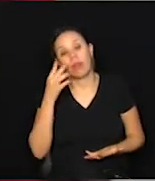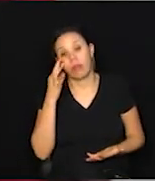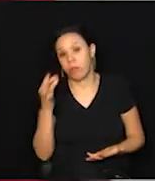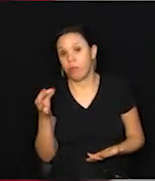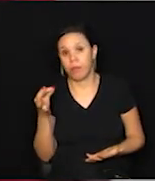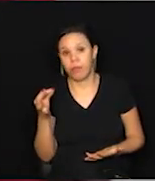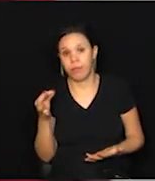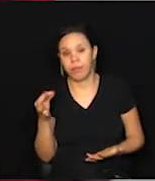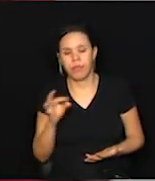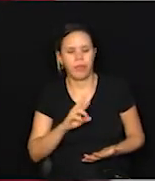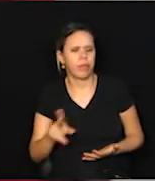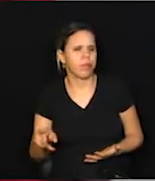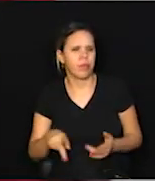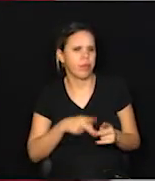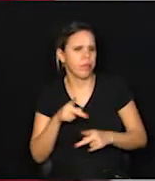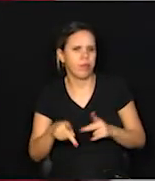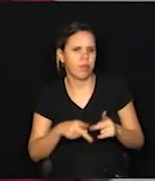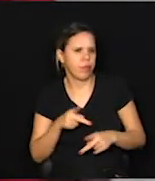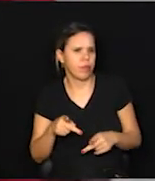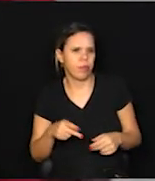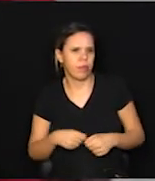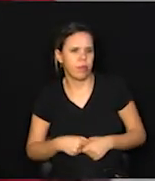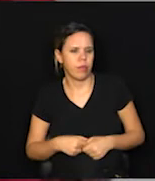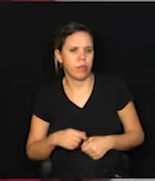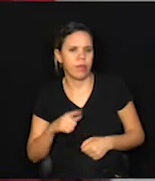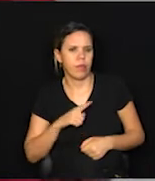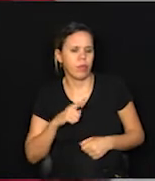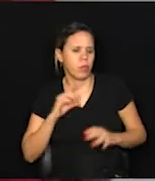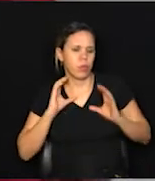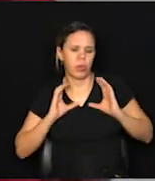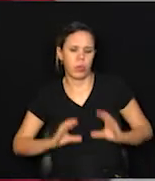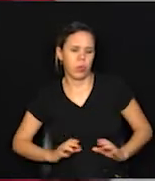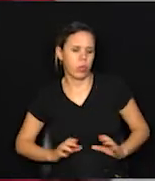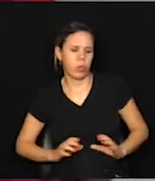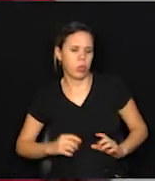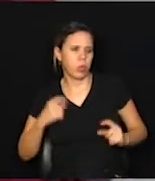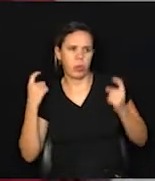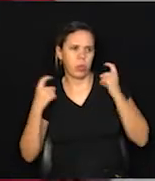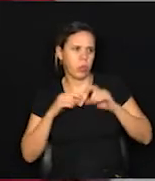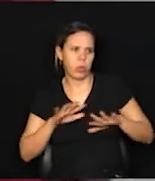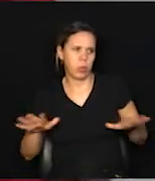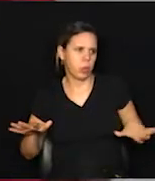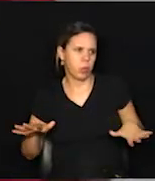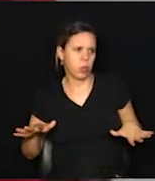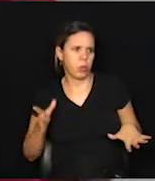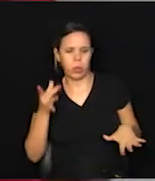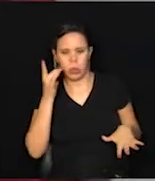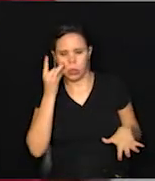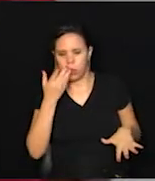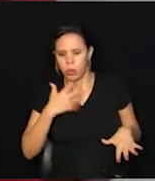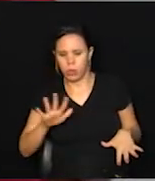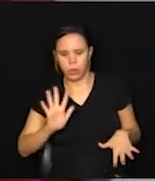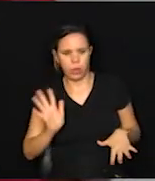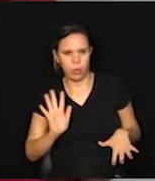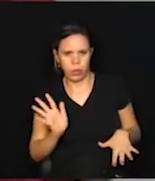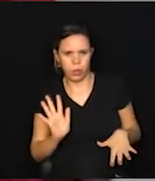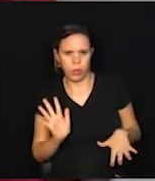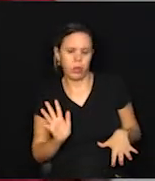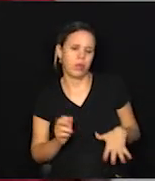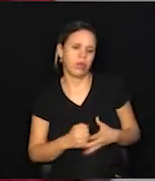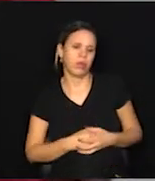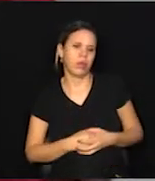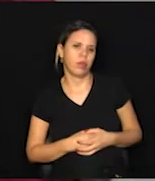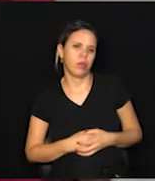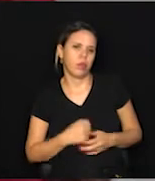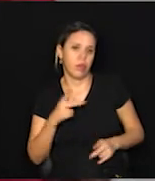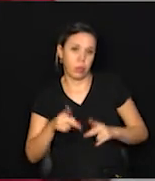atenção? Não é para que as pessoas passem a ter um comportamento despreocupado quando estão na presença de crianças, mas que elas